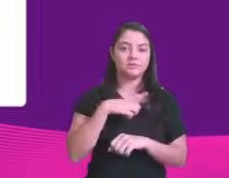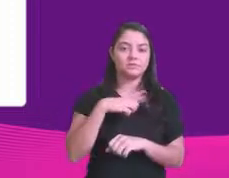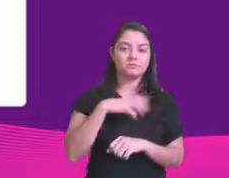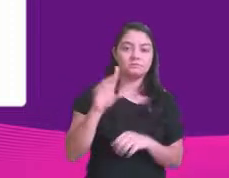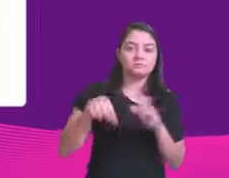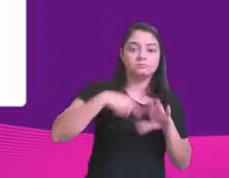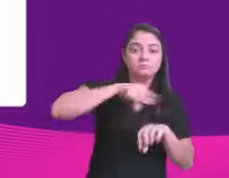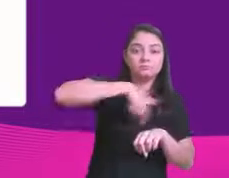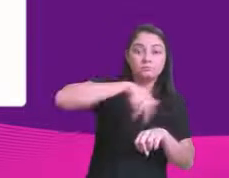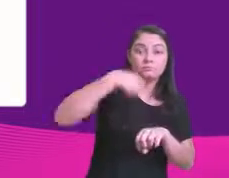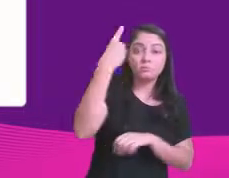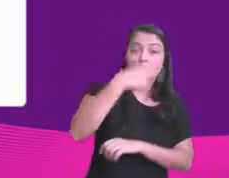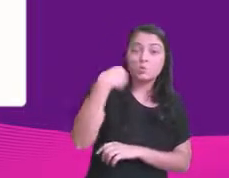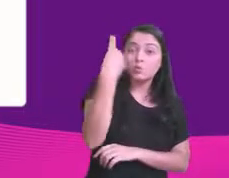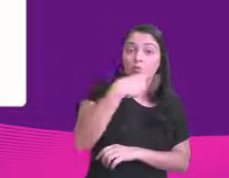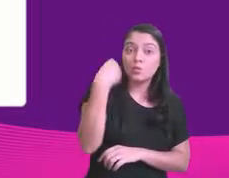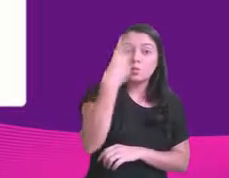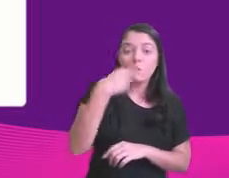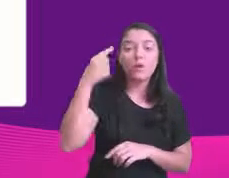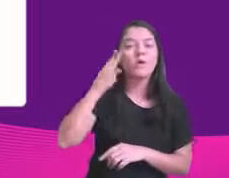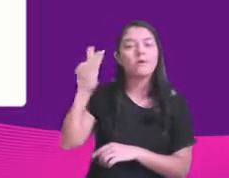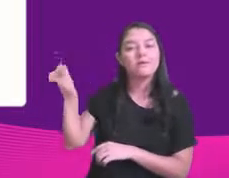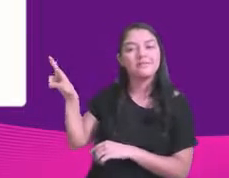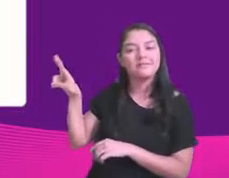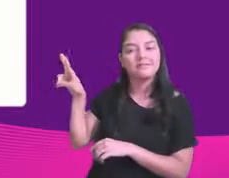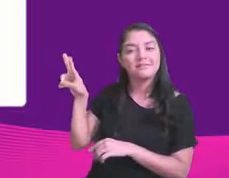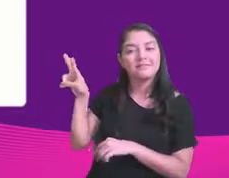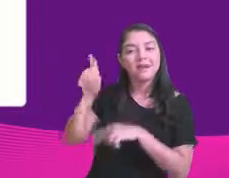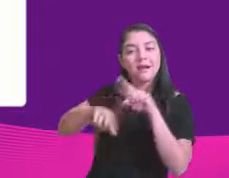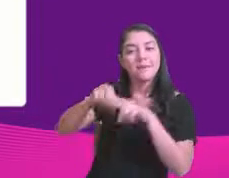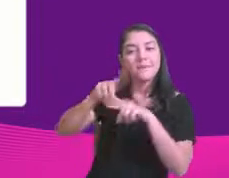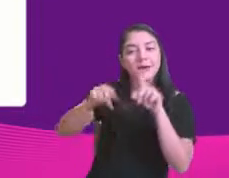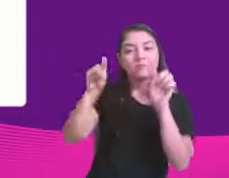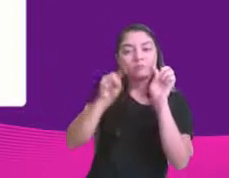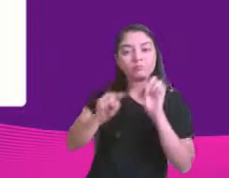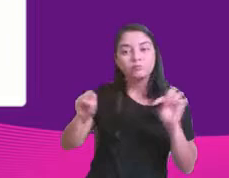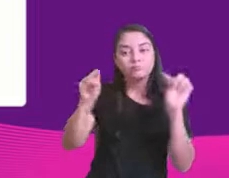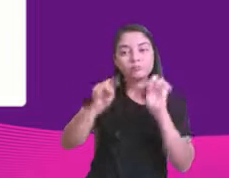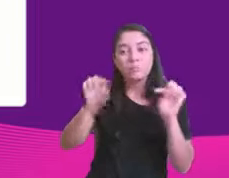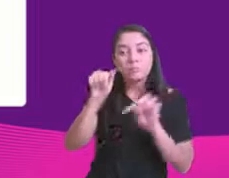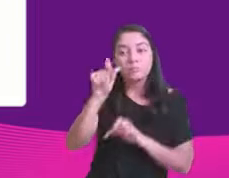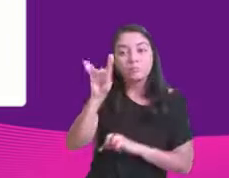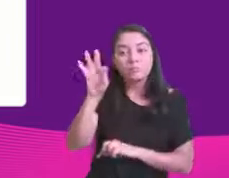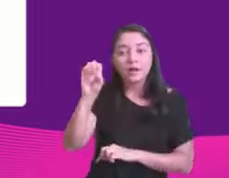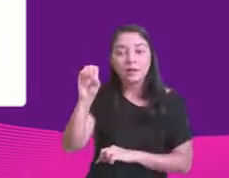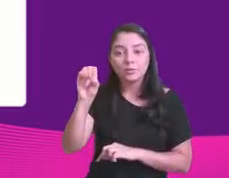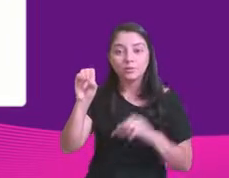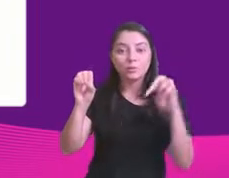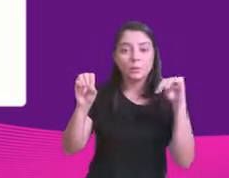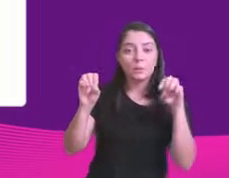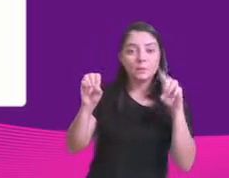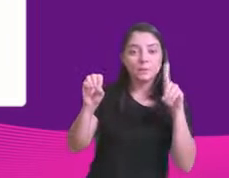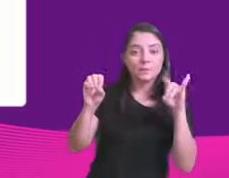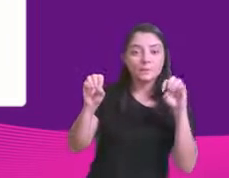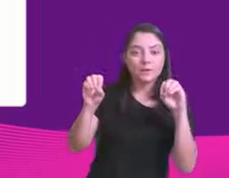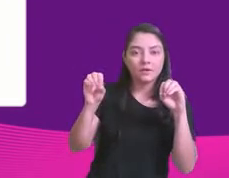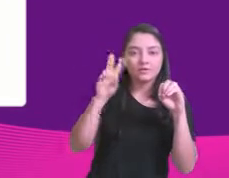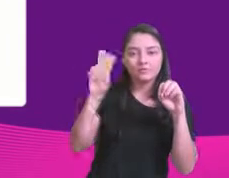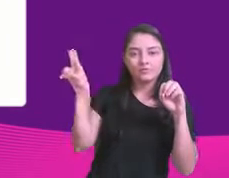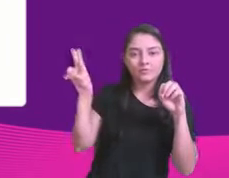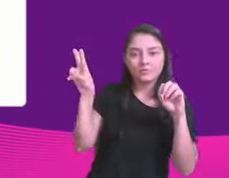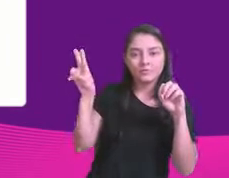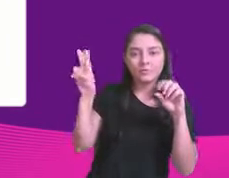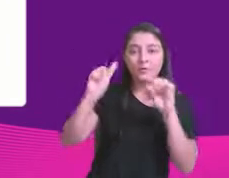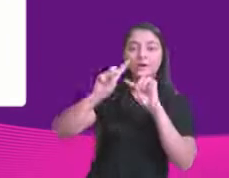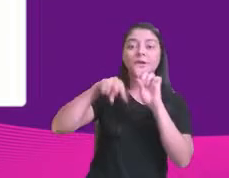máquina funcionando aqui, são 2 roletes, um de inflow e outro de outflow, tá? E aqui a quimioterapia entrando. A quimioterapia a gente faz